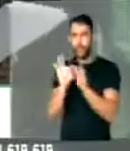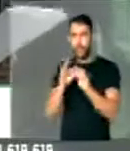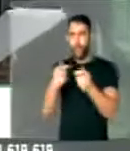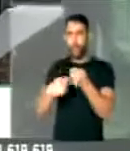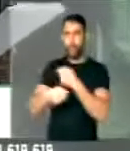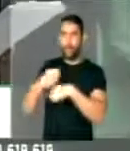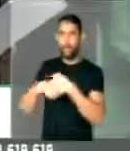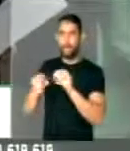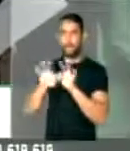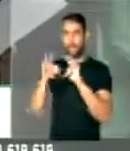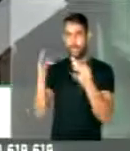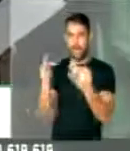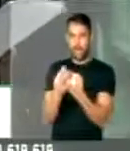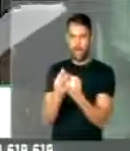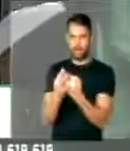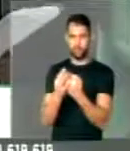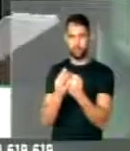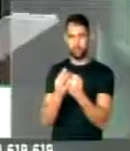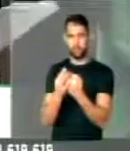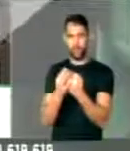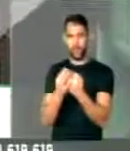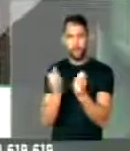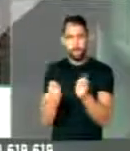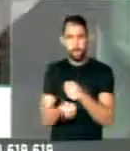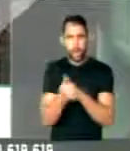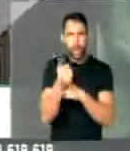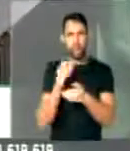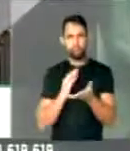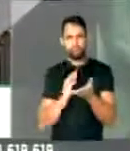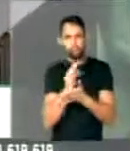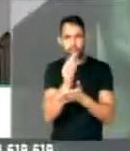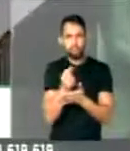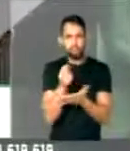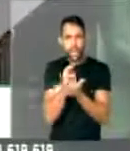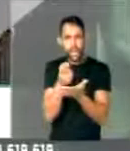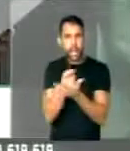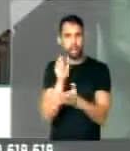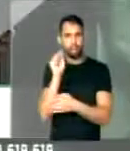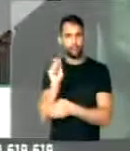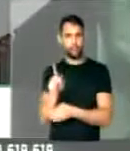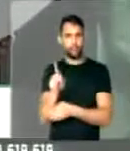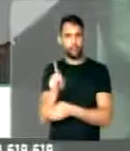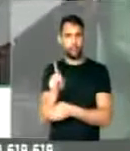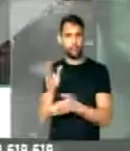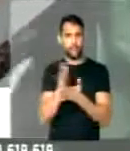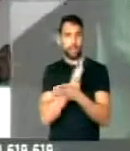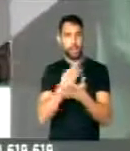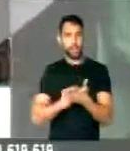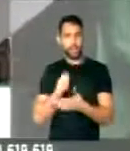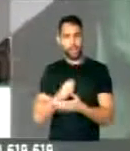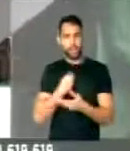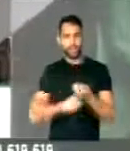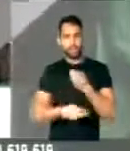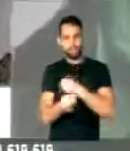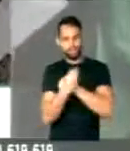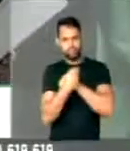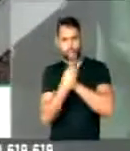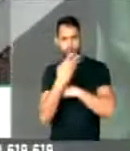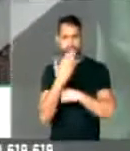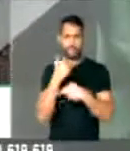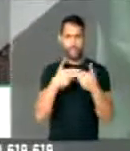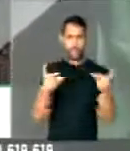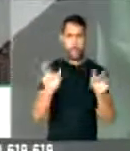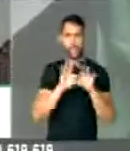familiar, logo com baixa capacidade contributiva, porque envolvidos com seu sustento, o direito e